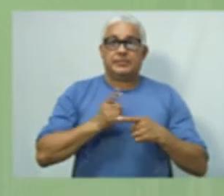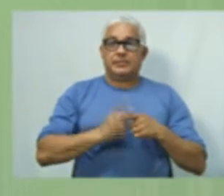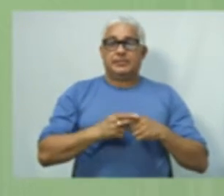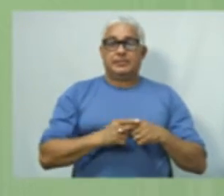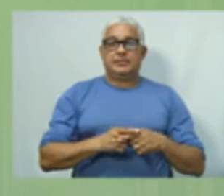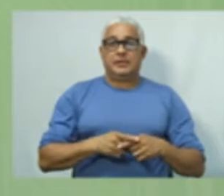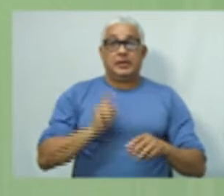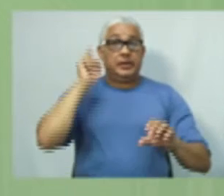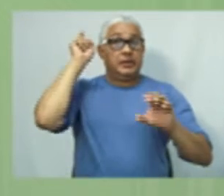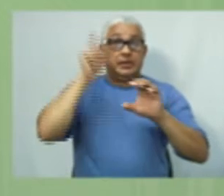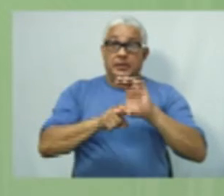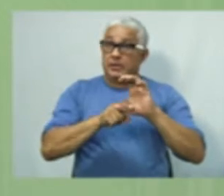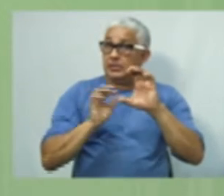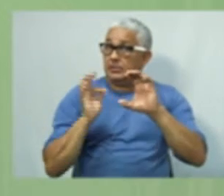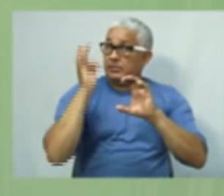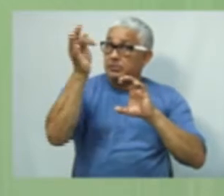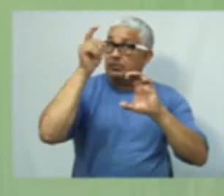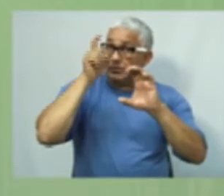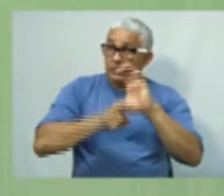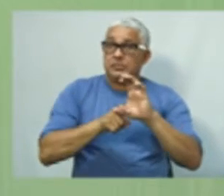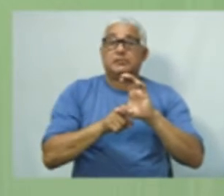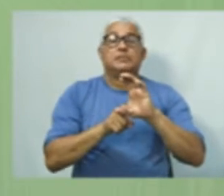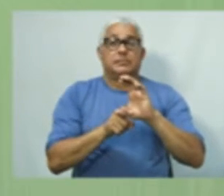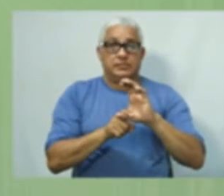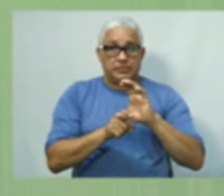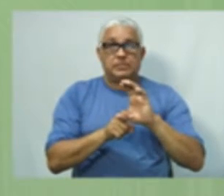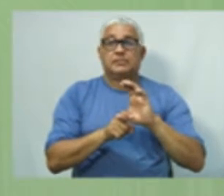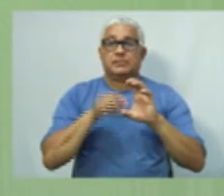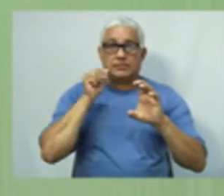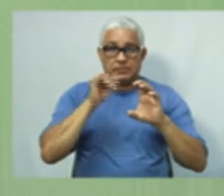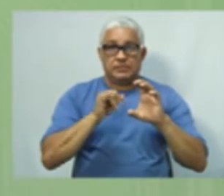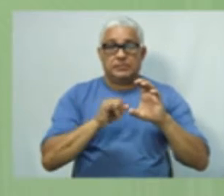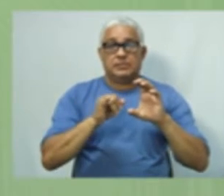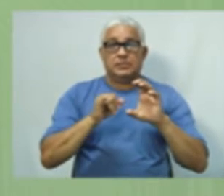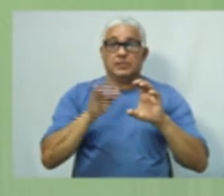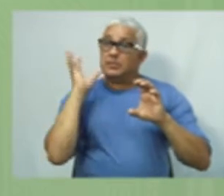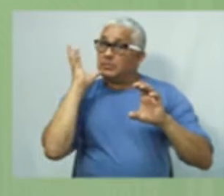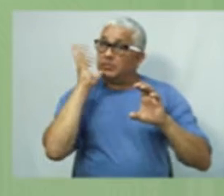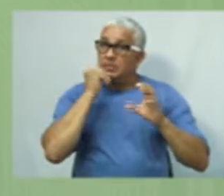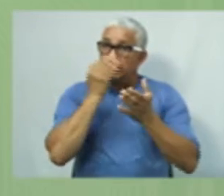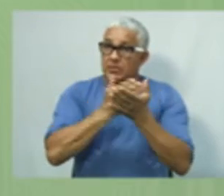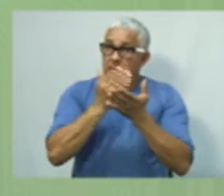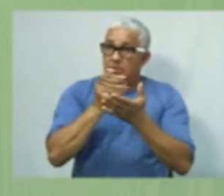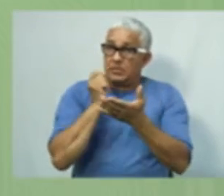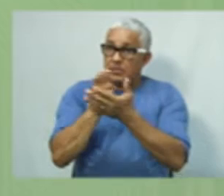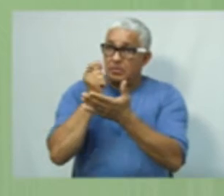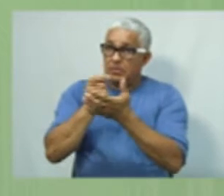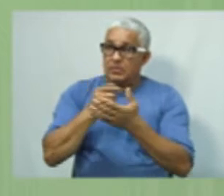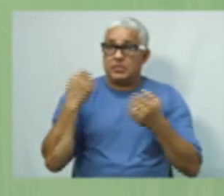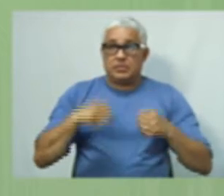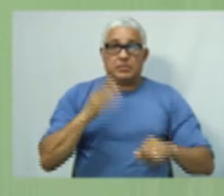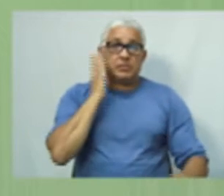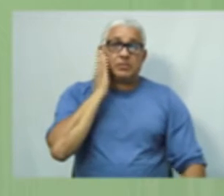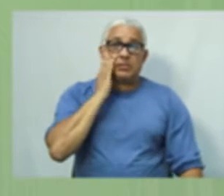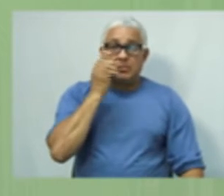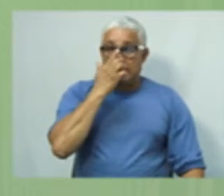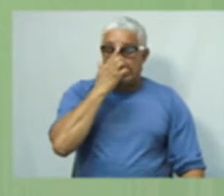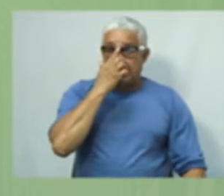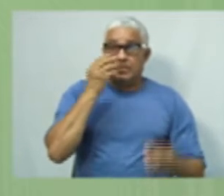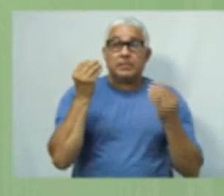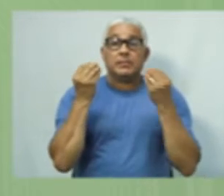um endividamento que a empresa ali pega, se ela for de longo prazo, por muito tempo. Então eu preciso saber para